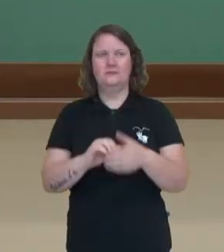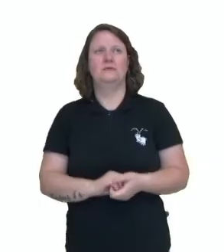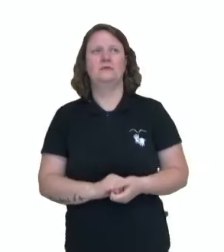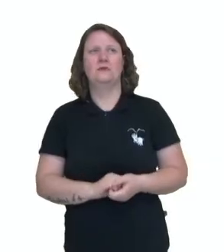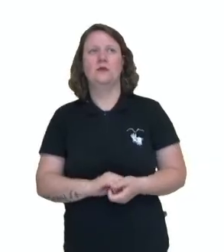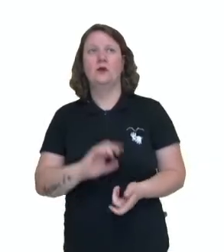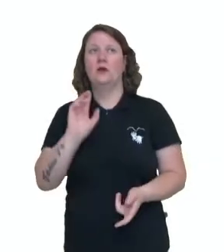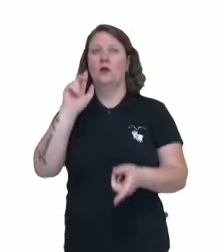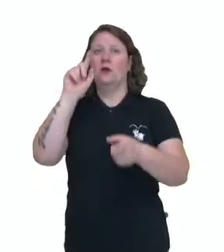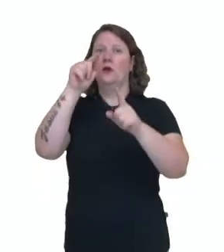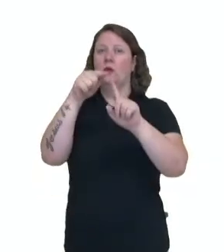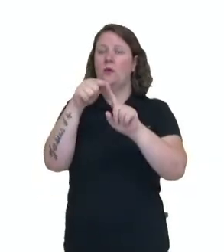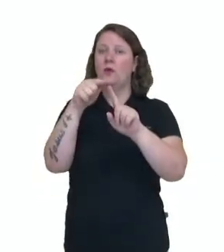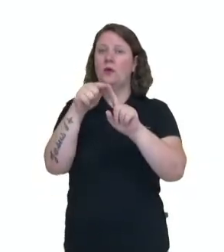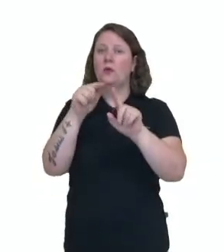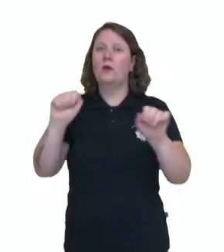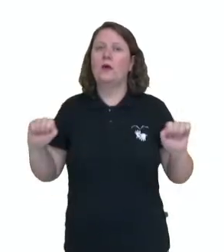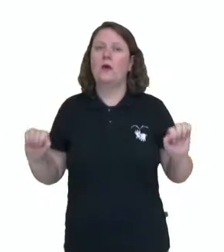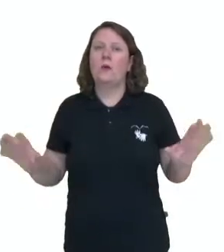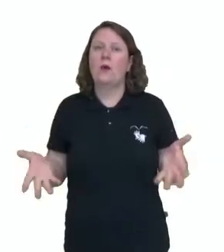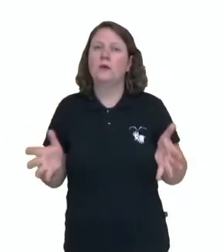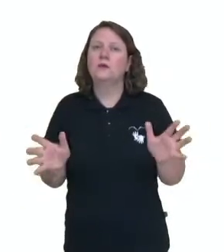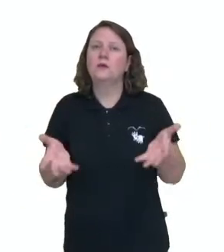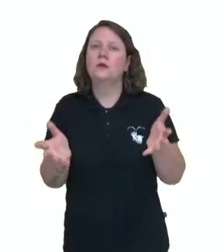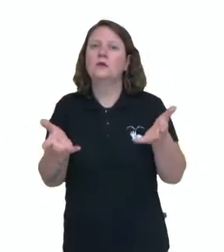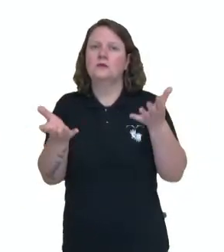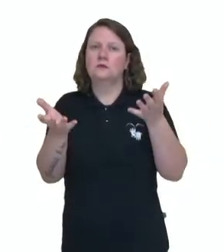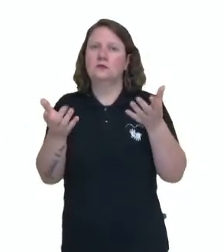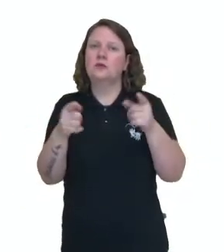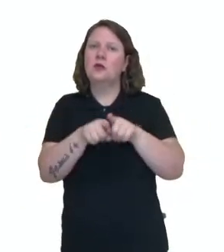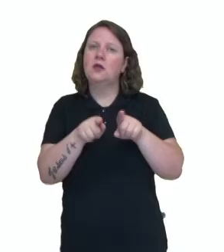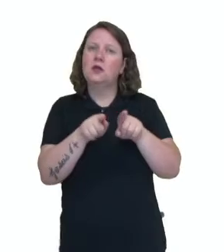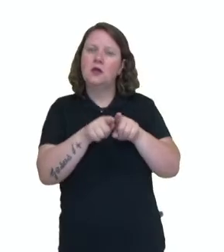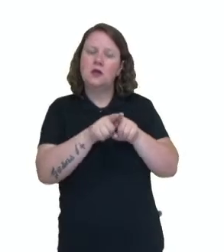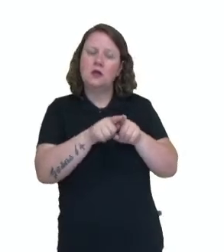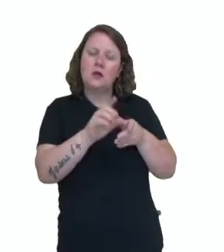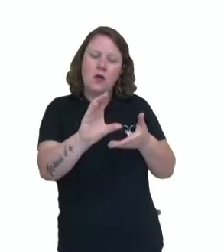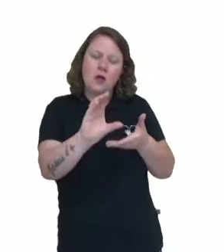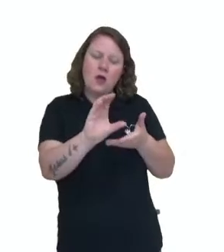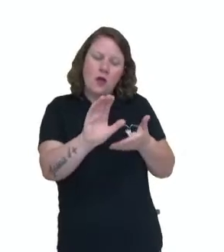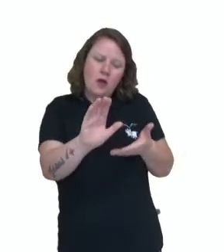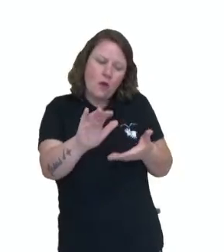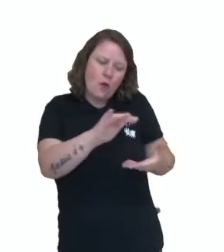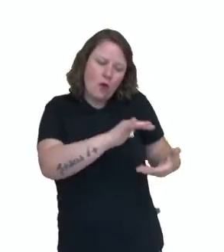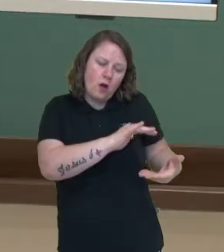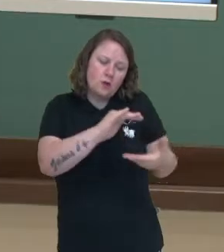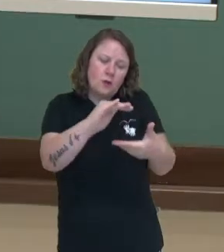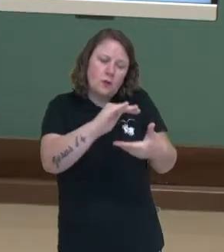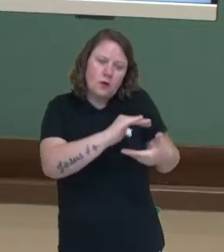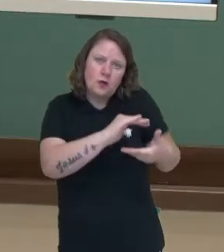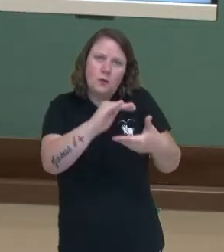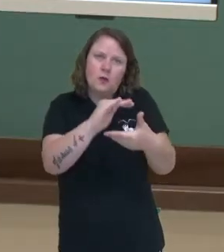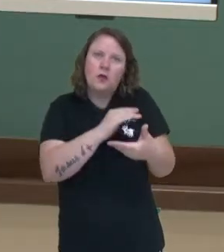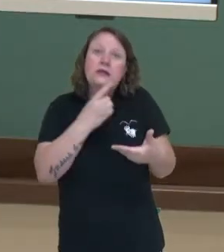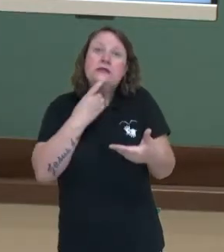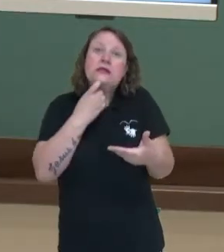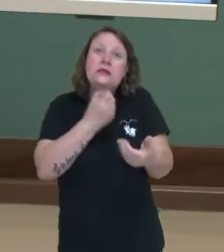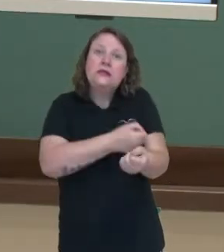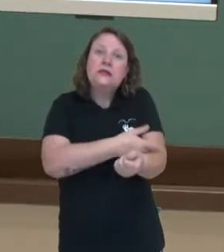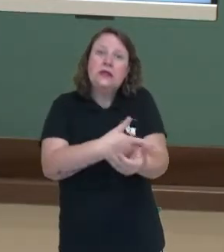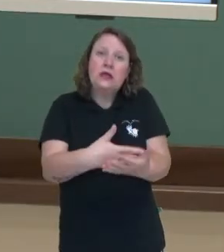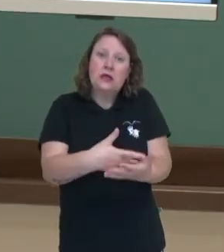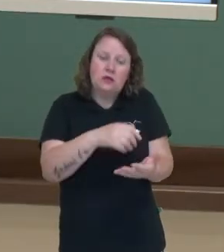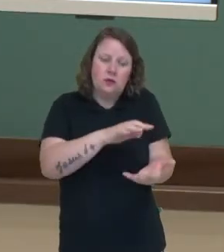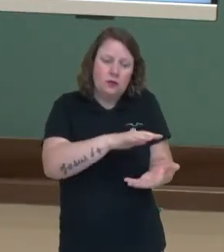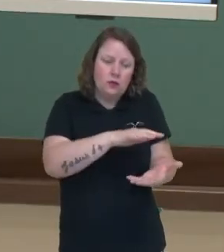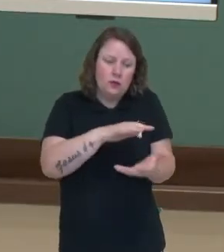O objetivo da ação é promover a manutenção dos estoques de bolsa de sangue. Isso mesmo. O objetivo